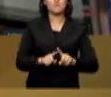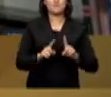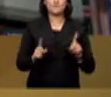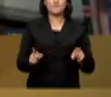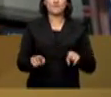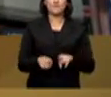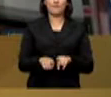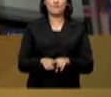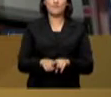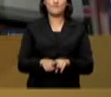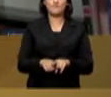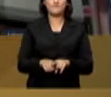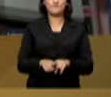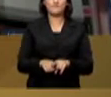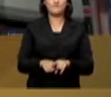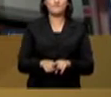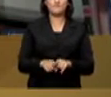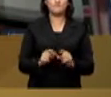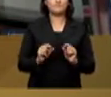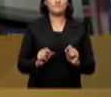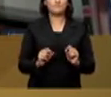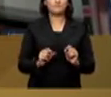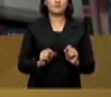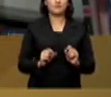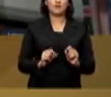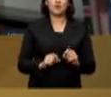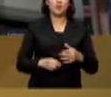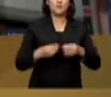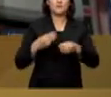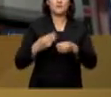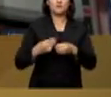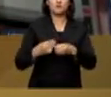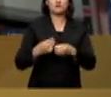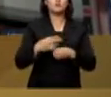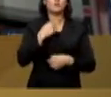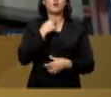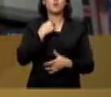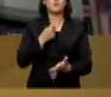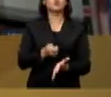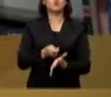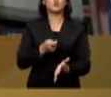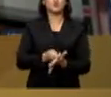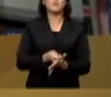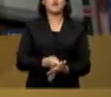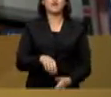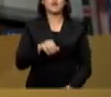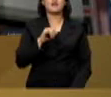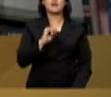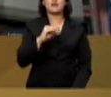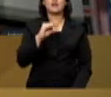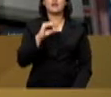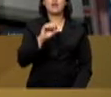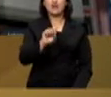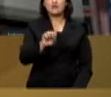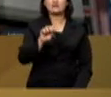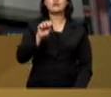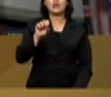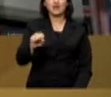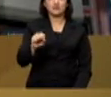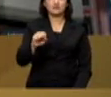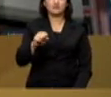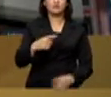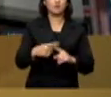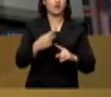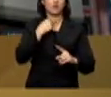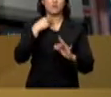a impossibilidade de um município cobrar o ISS sob pena de